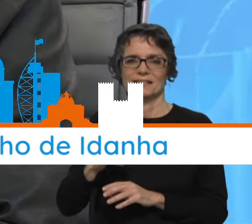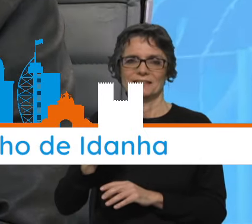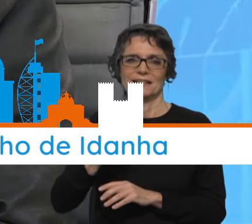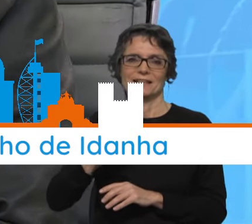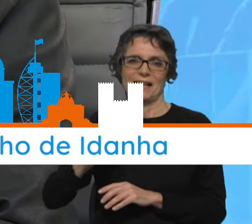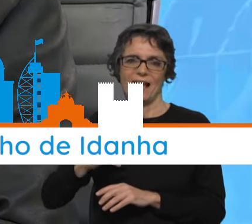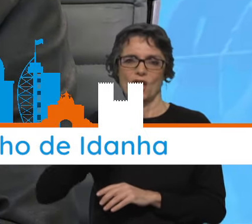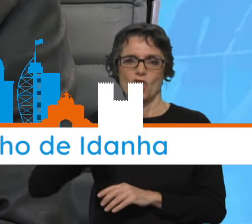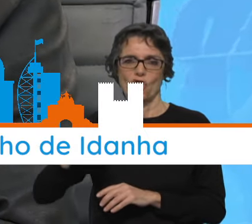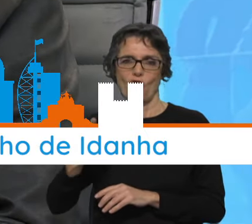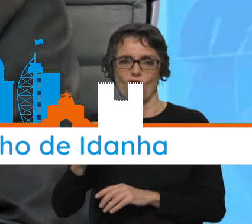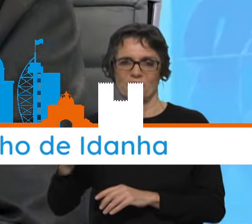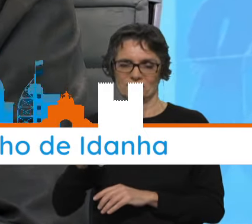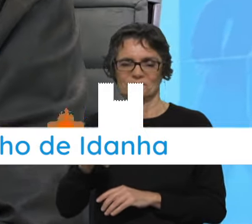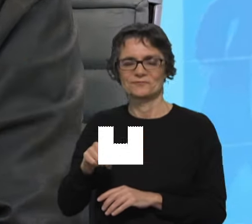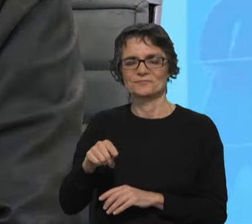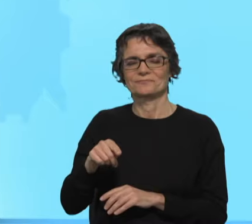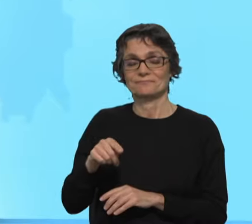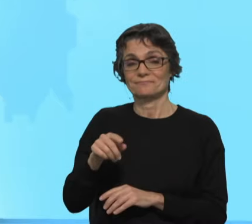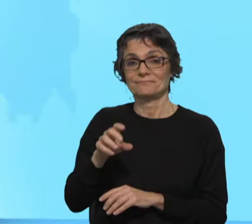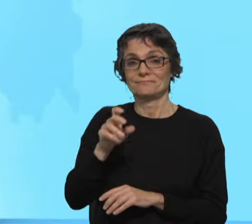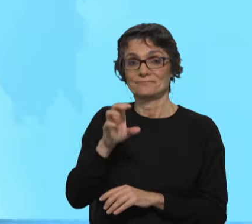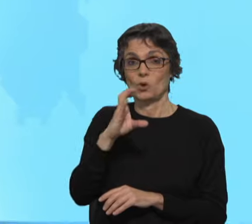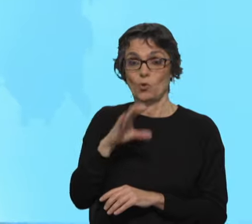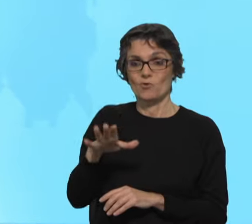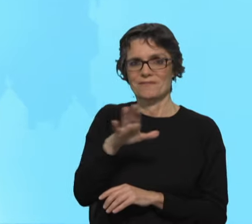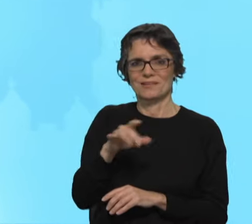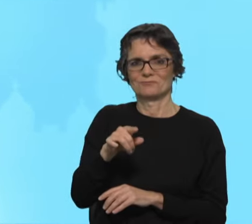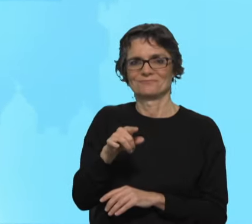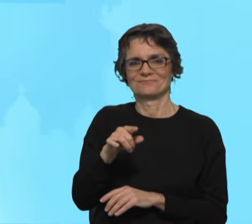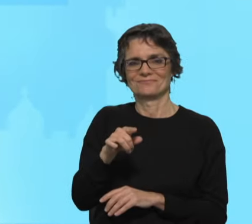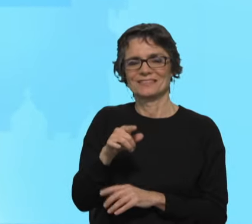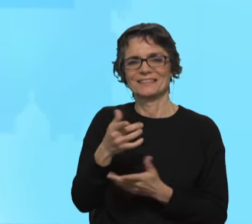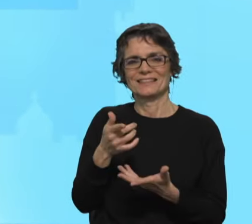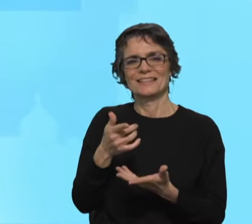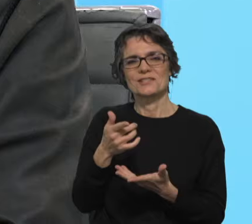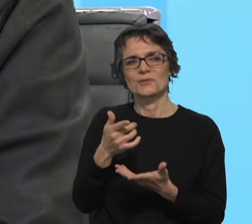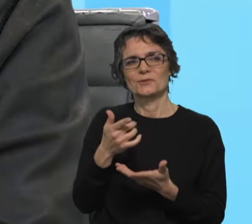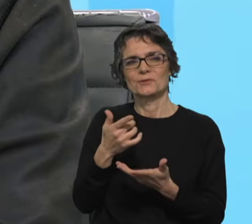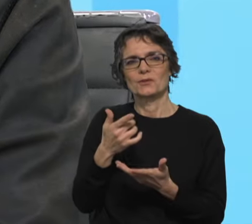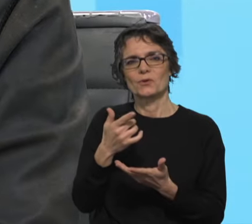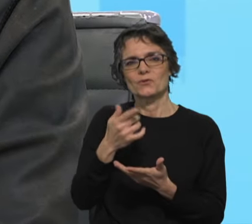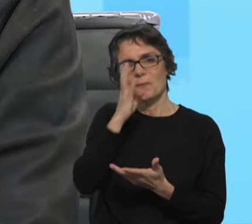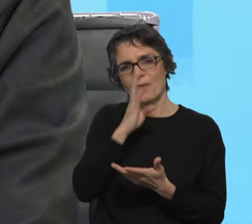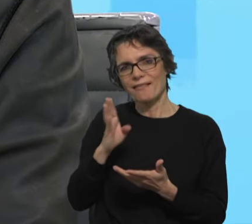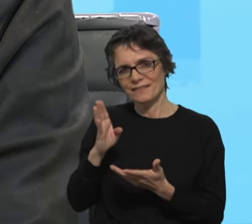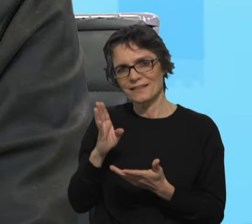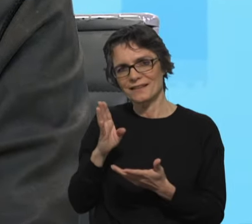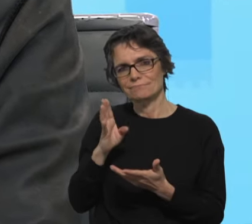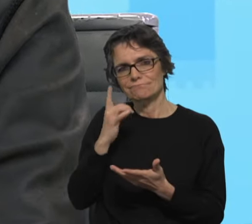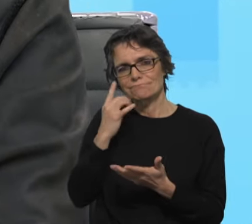momento e é considerado de facto um essas raízes mais populares e podemos